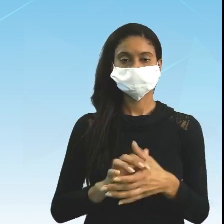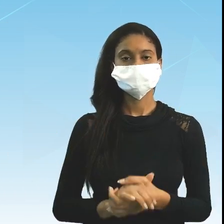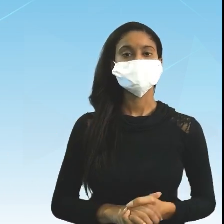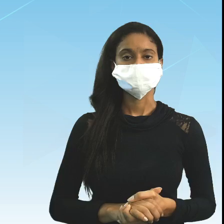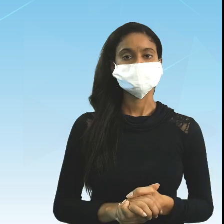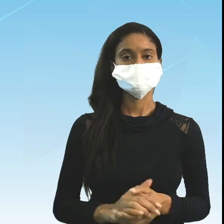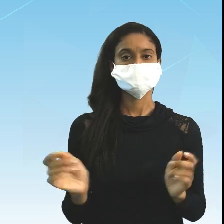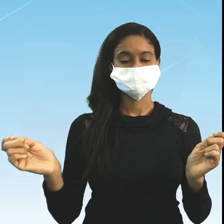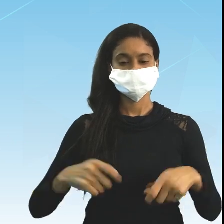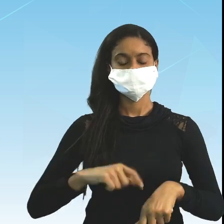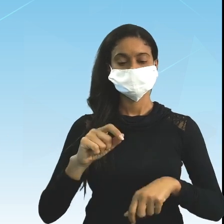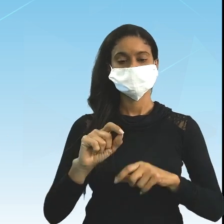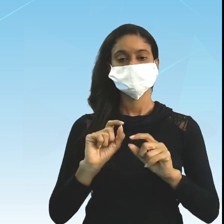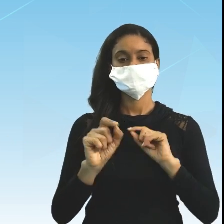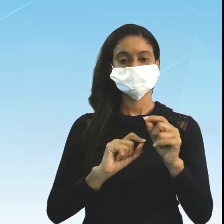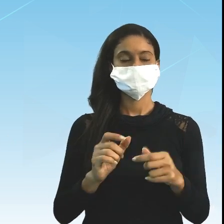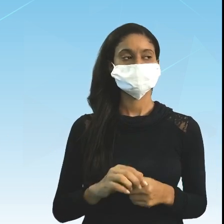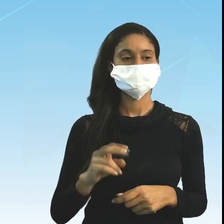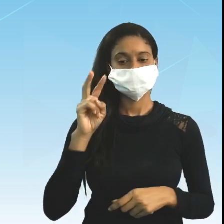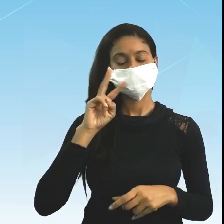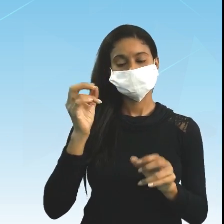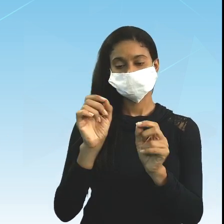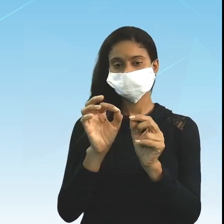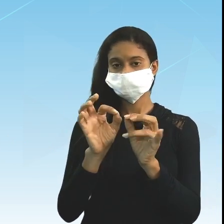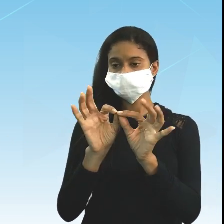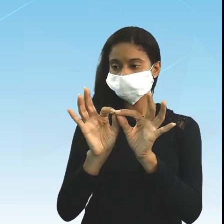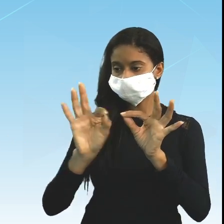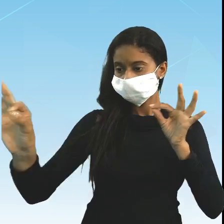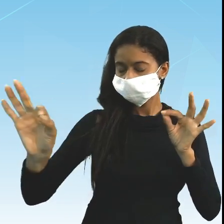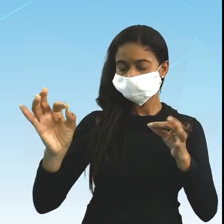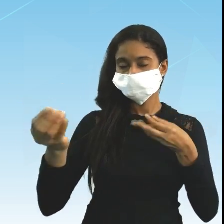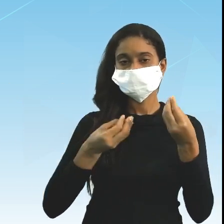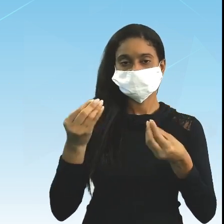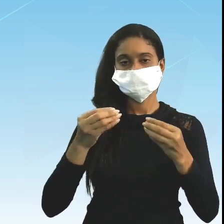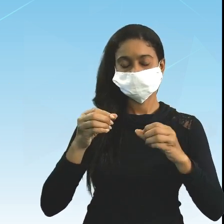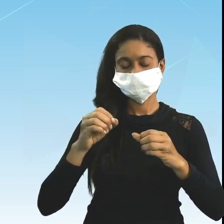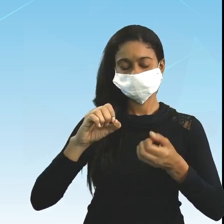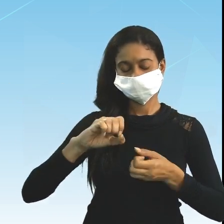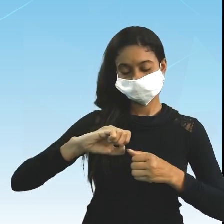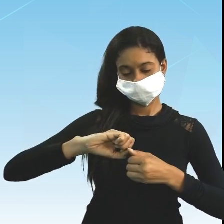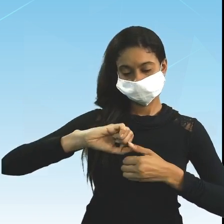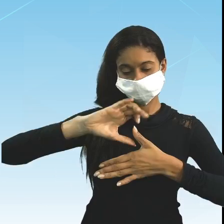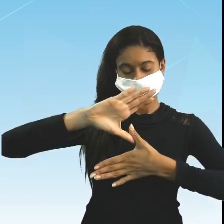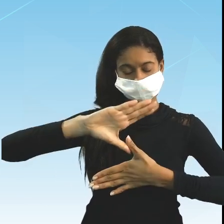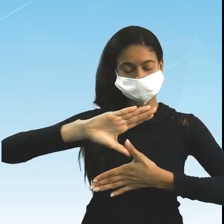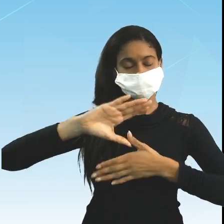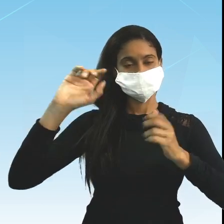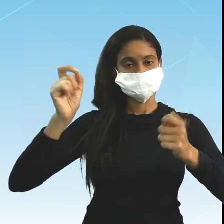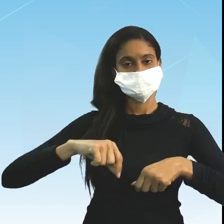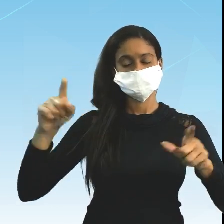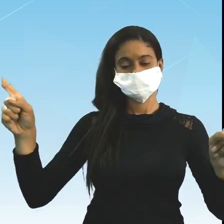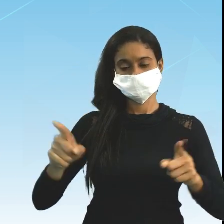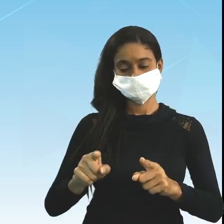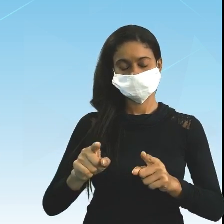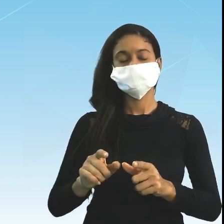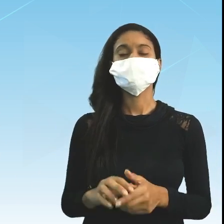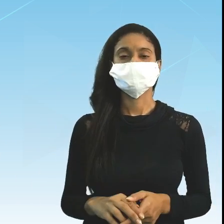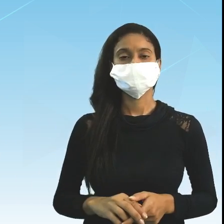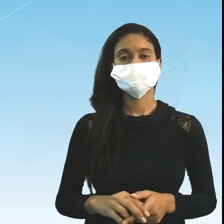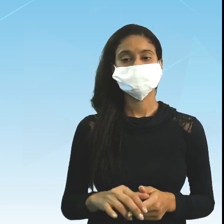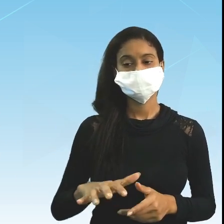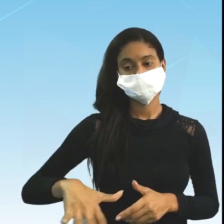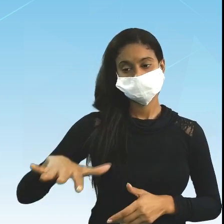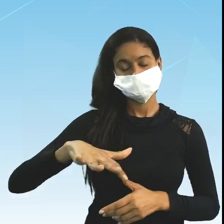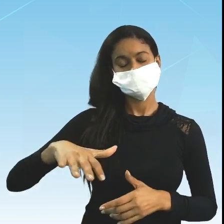posso tirar a metragem dele, o centímetro, no mapa, diminuir, reduzir o tamanho dele.